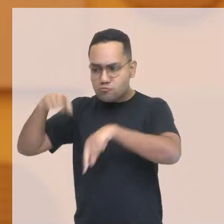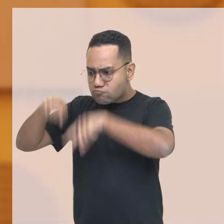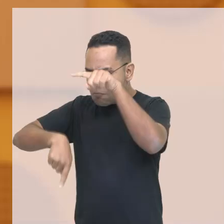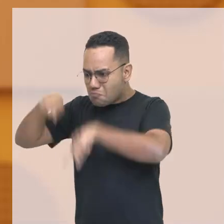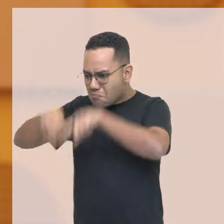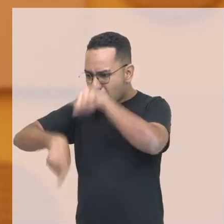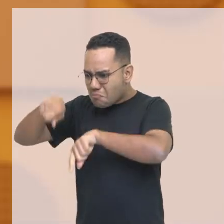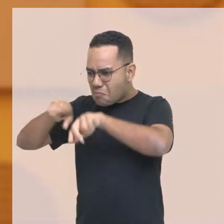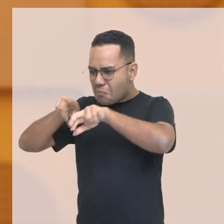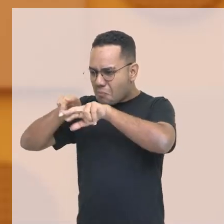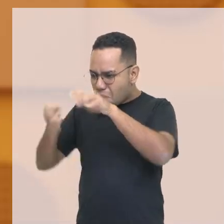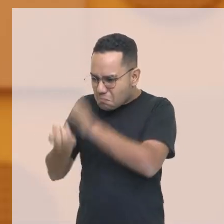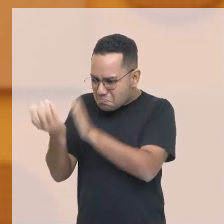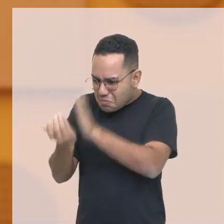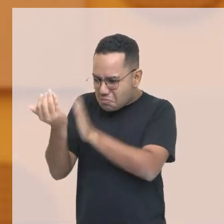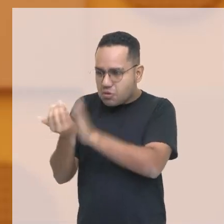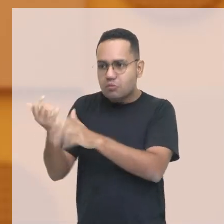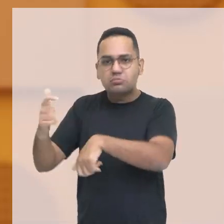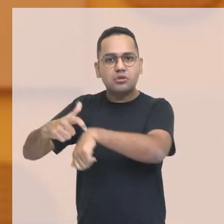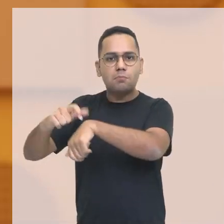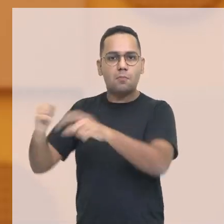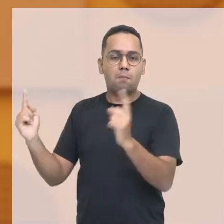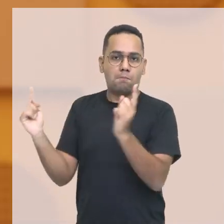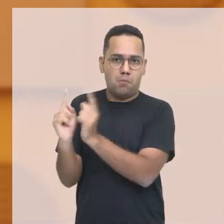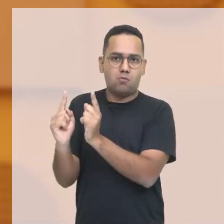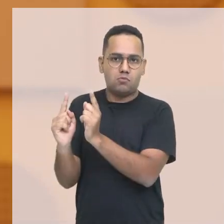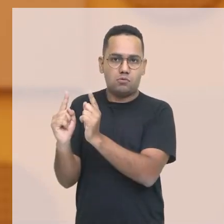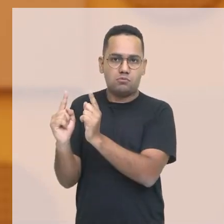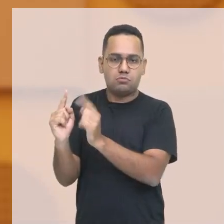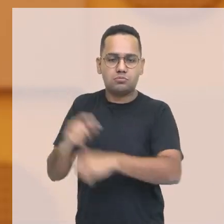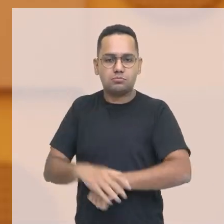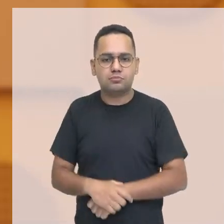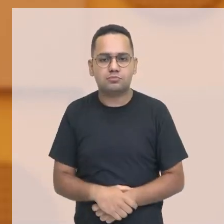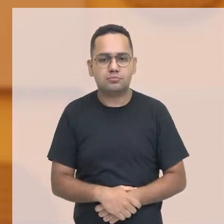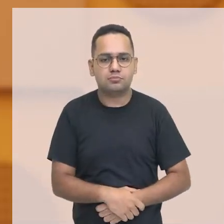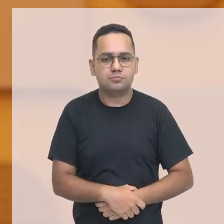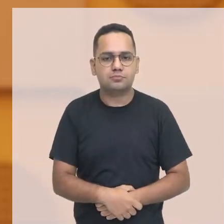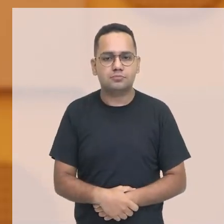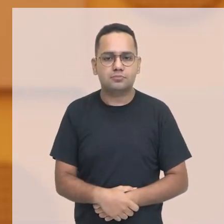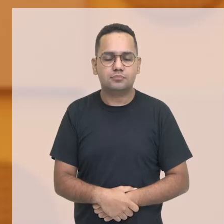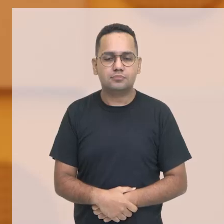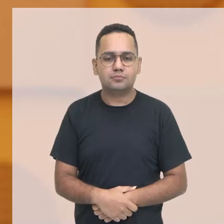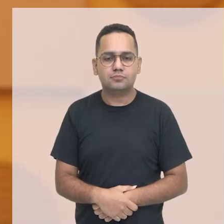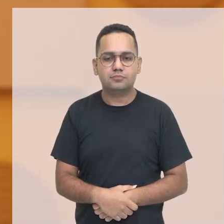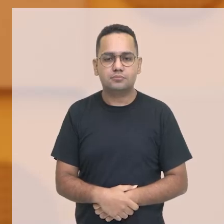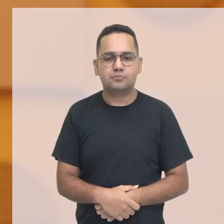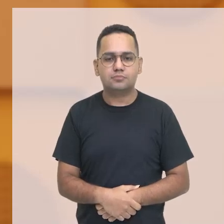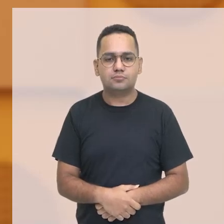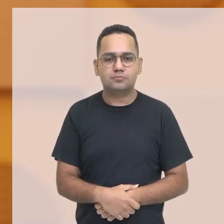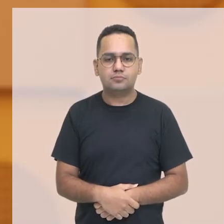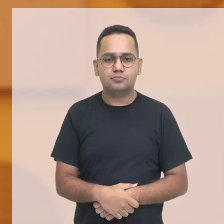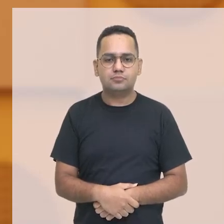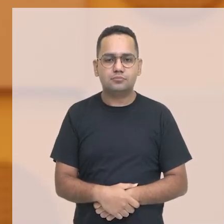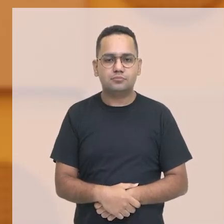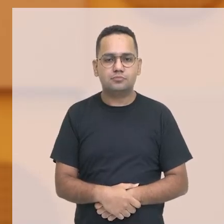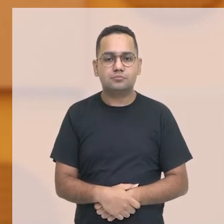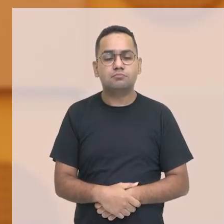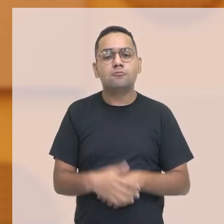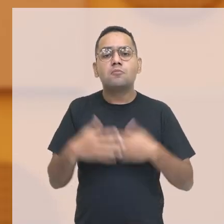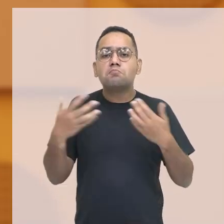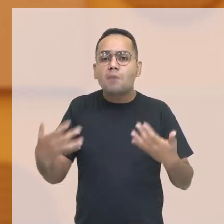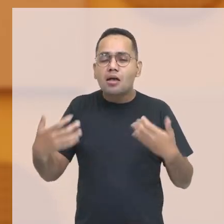menos tempo. E isso, obviamente, fez com que surgisse a necessidade de novos